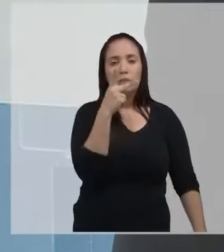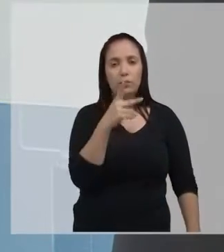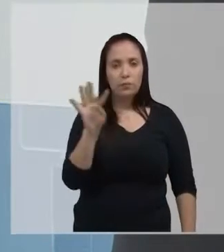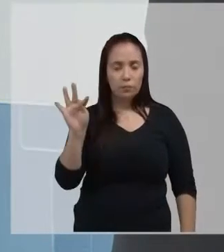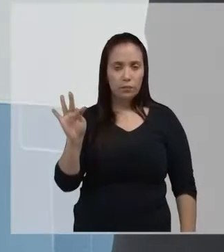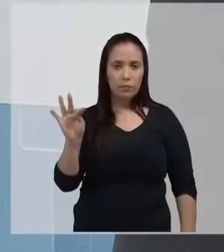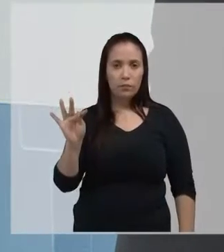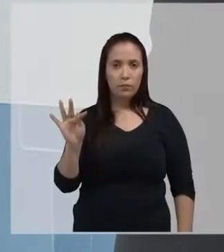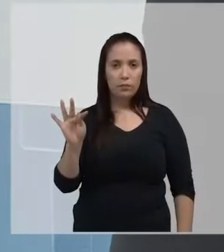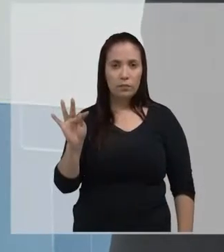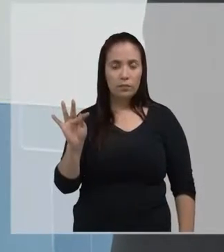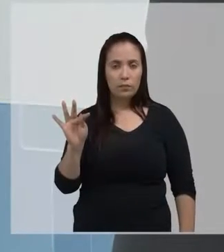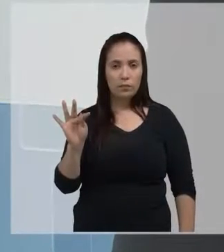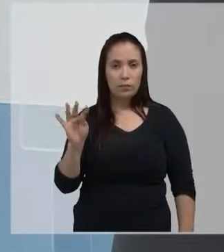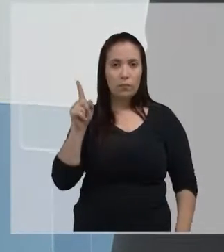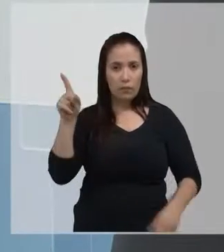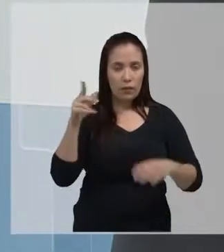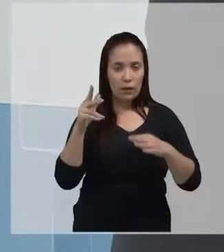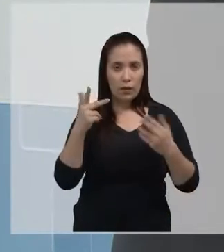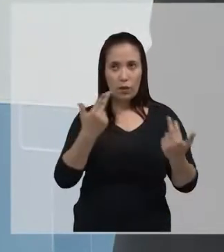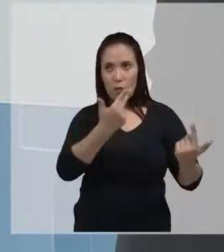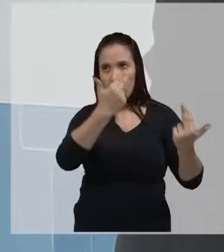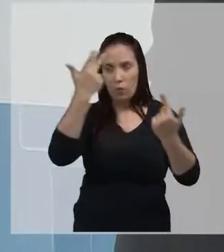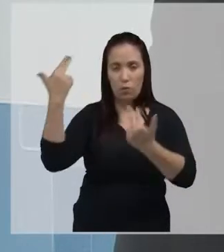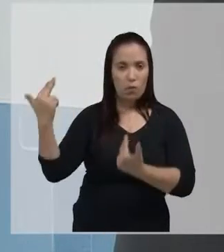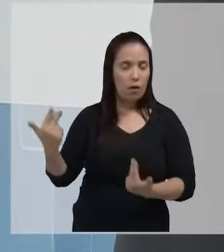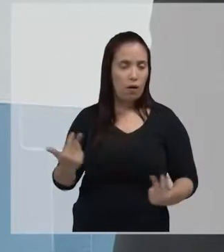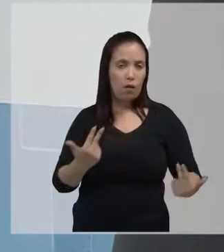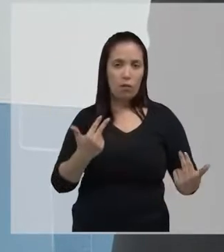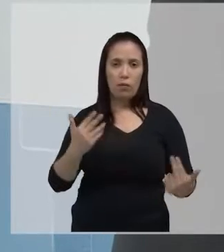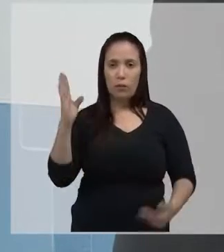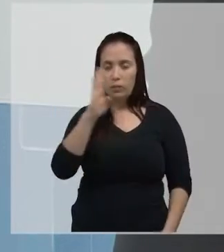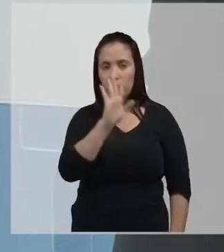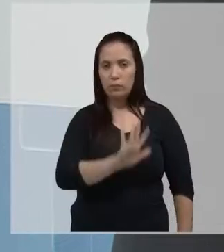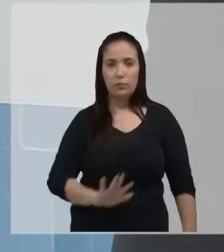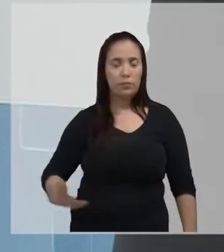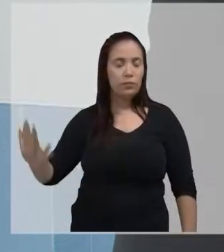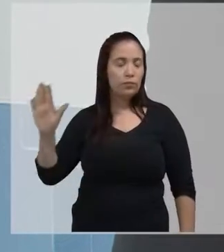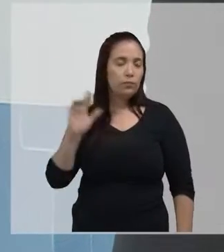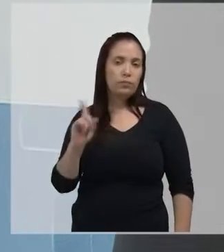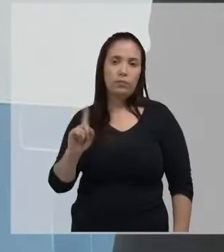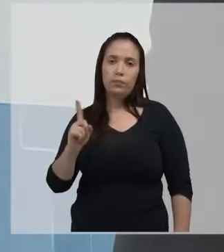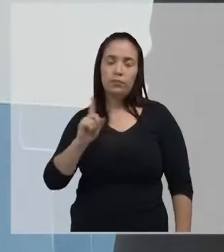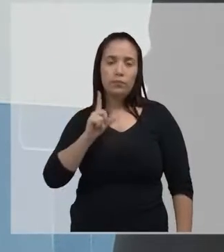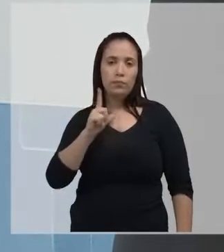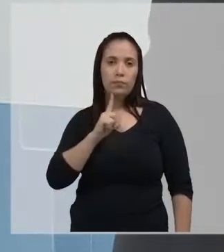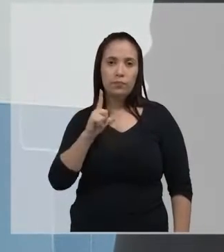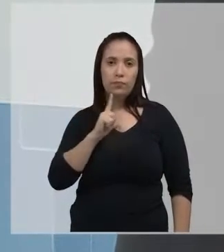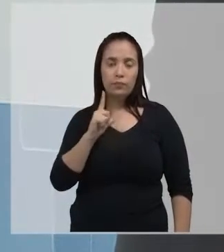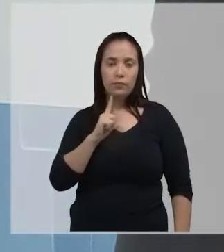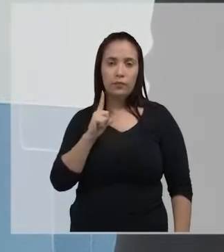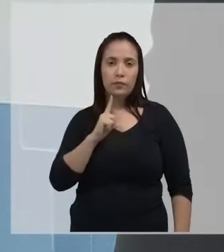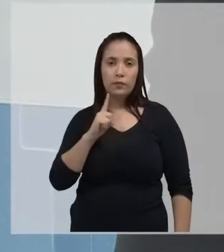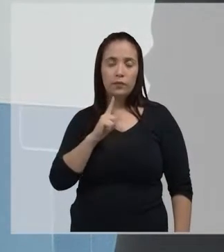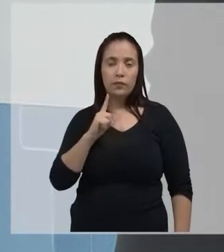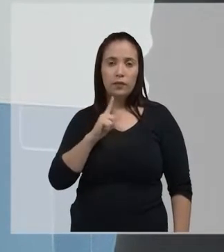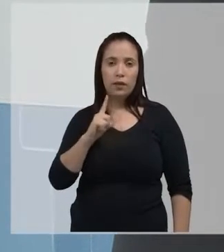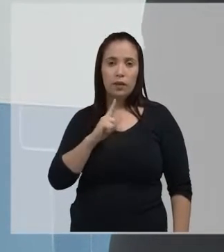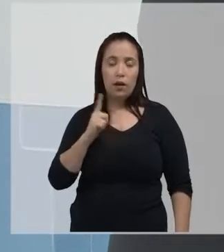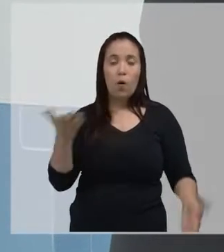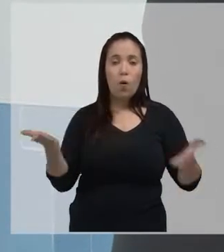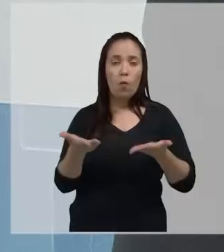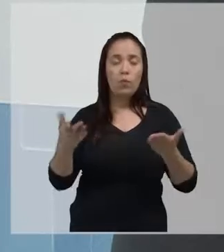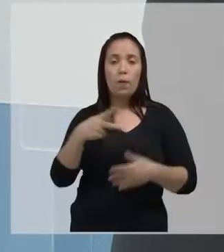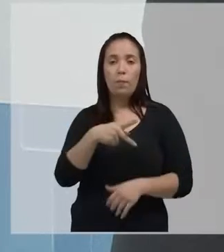único. Ele não é igual a canto nenhum. O PT a nível nacional, ele é esquizofrênico, inclusive com a pessoa que dirige o partido